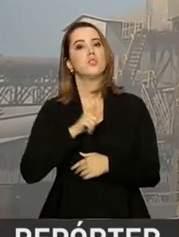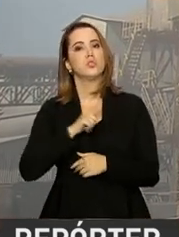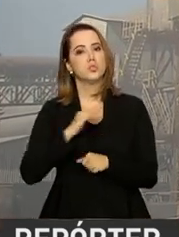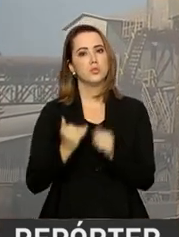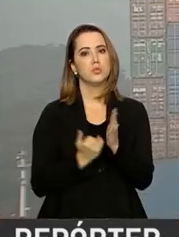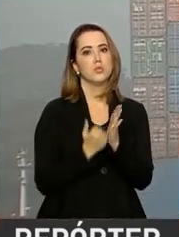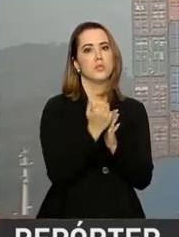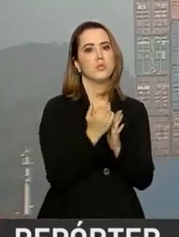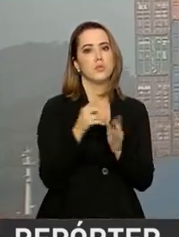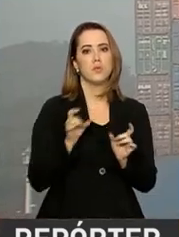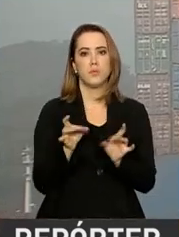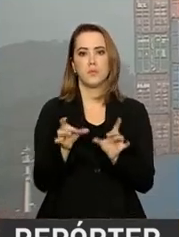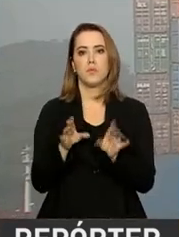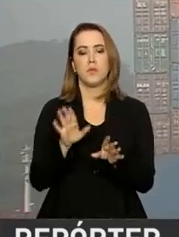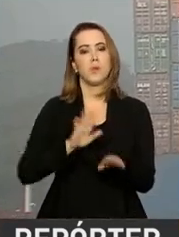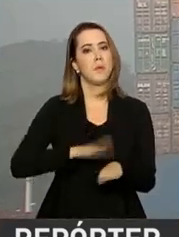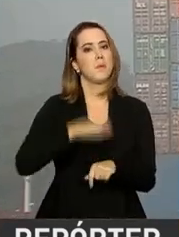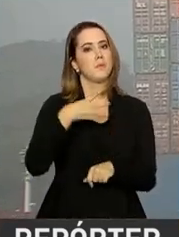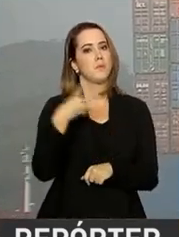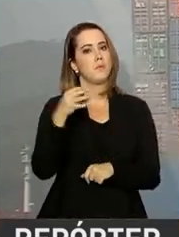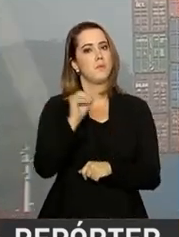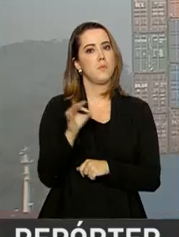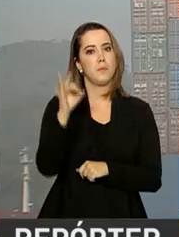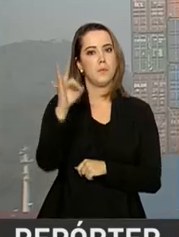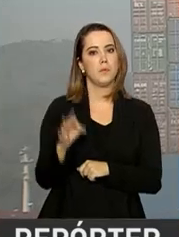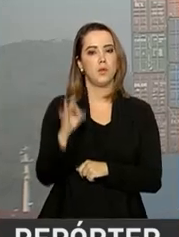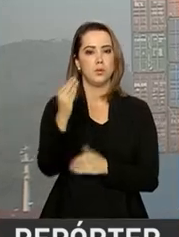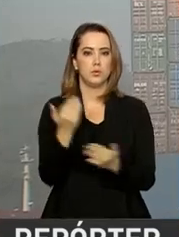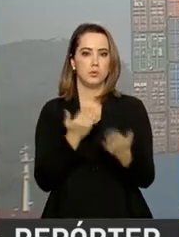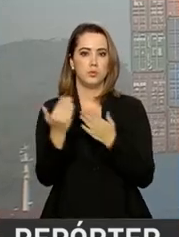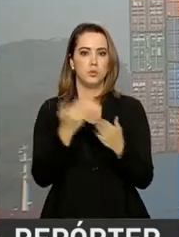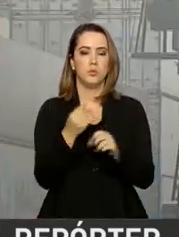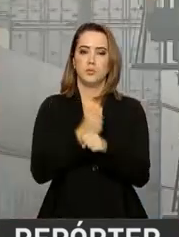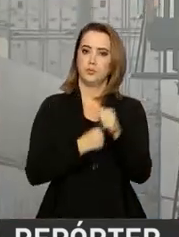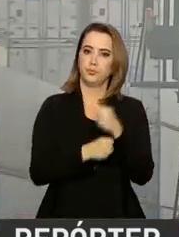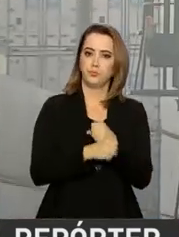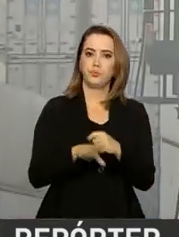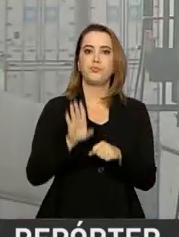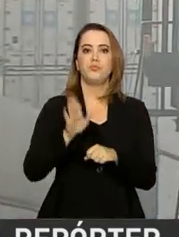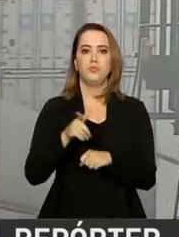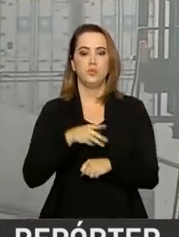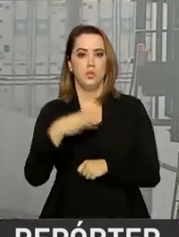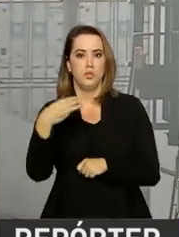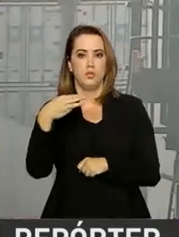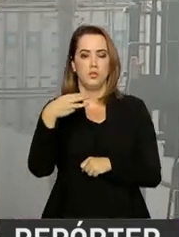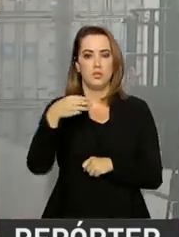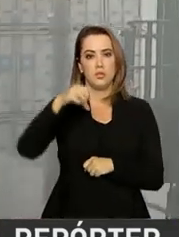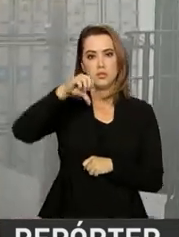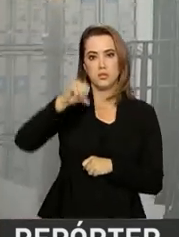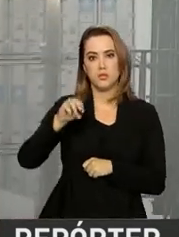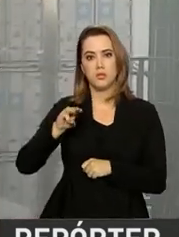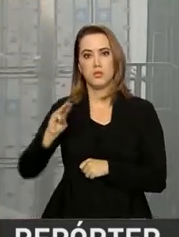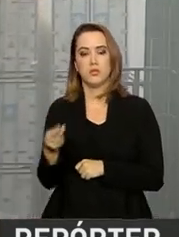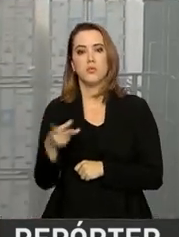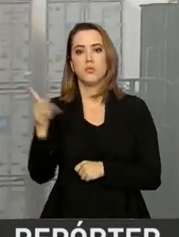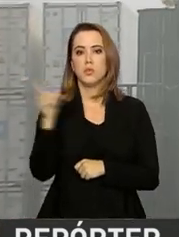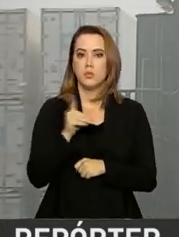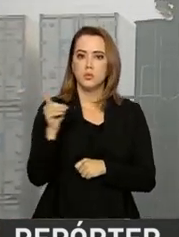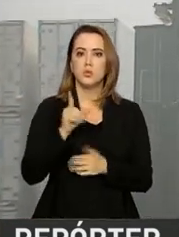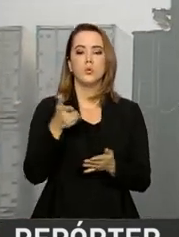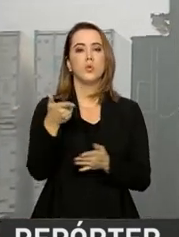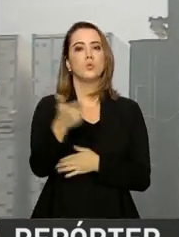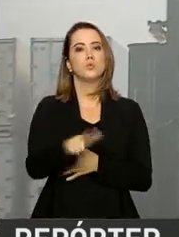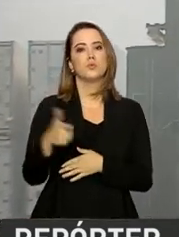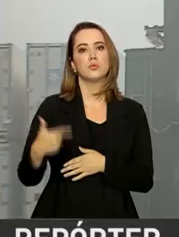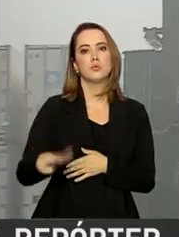nas vendas mais de 40% em relação a junho do ano passado chegando a 39 Milhões de Dólares outros produtos que